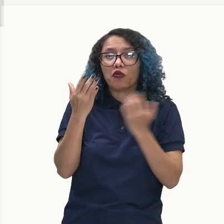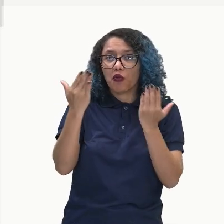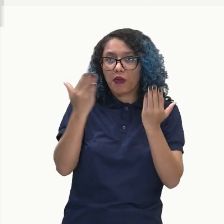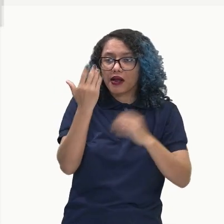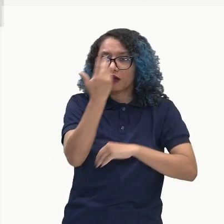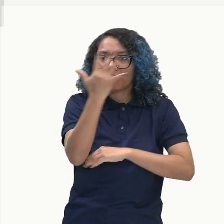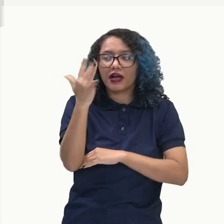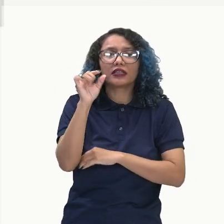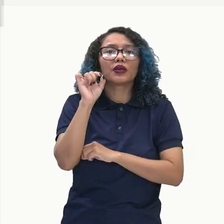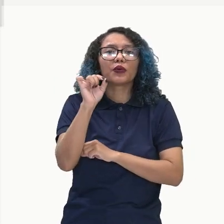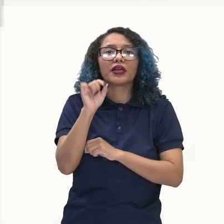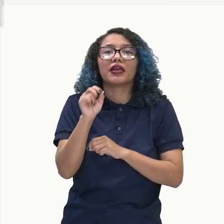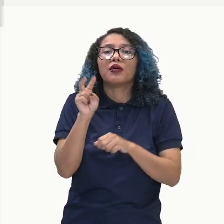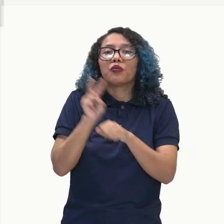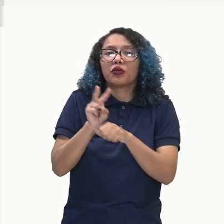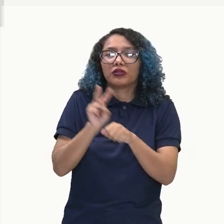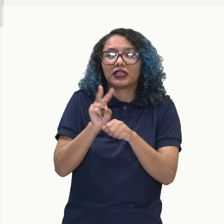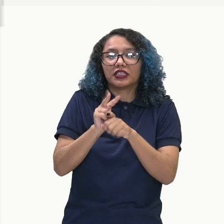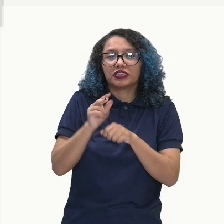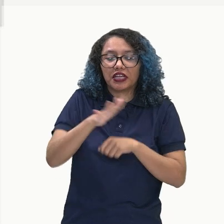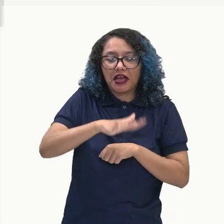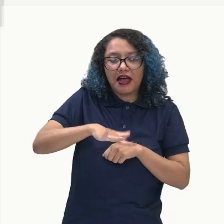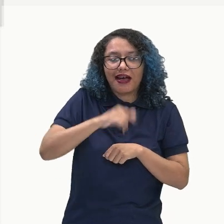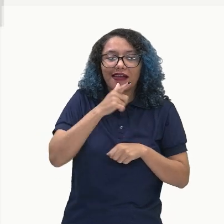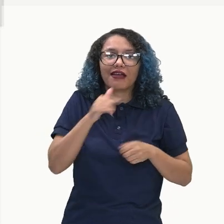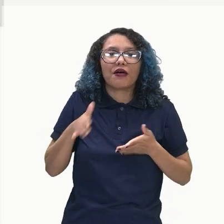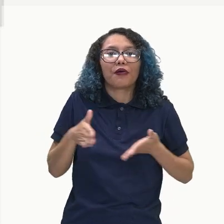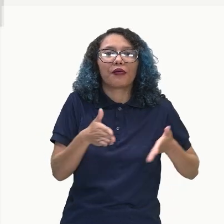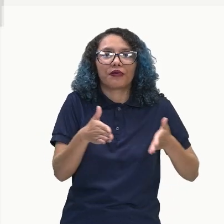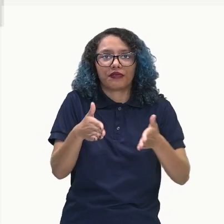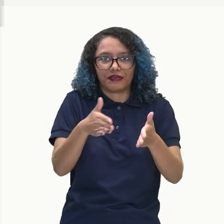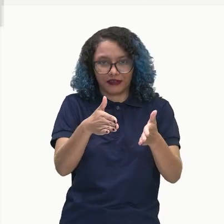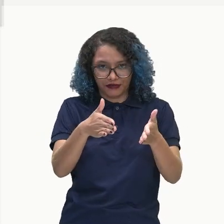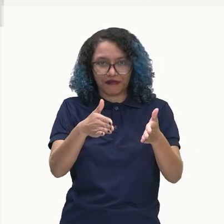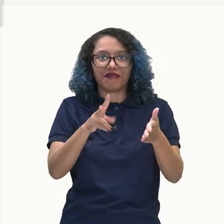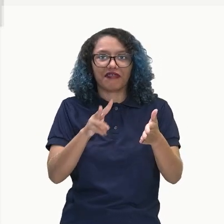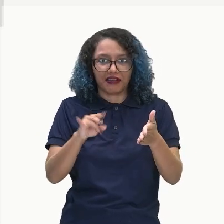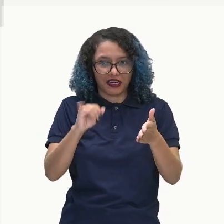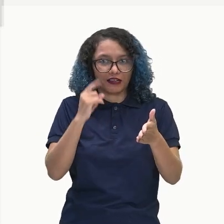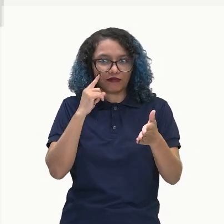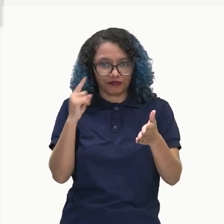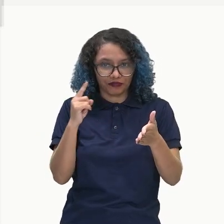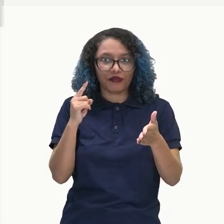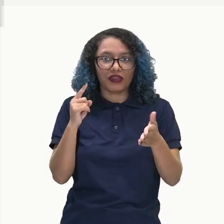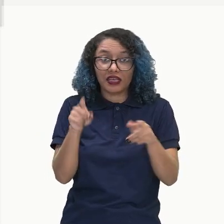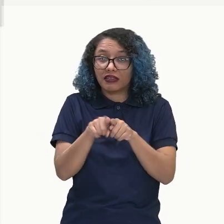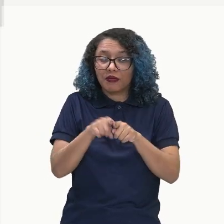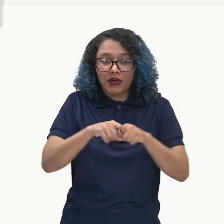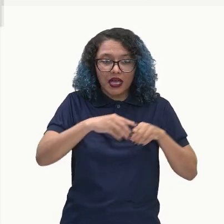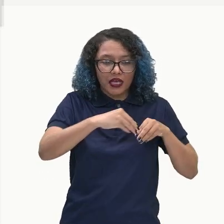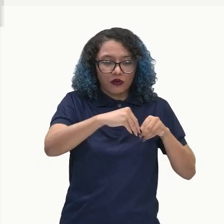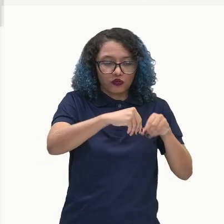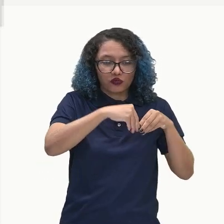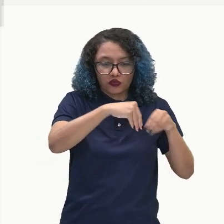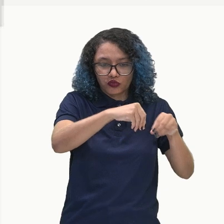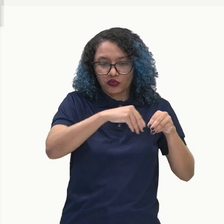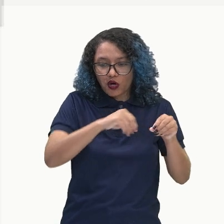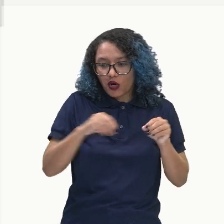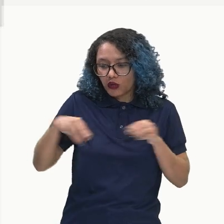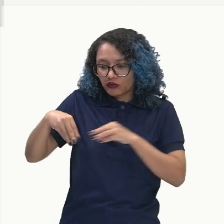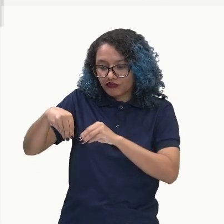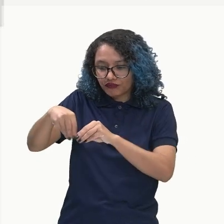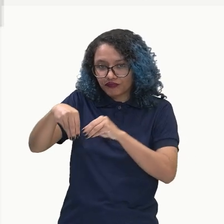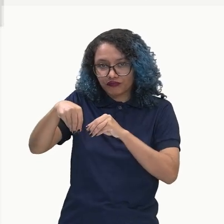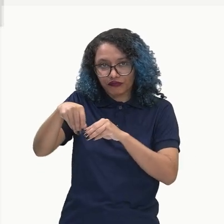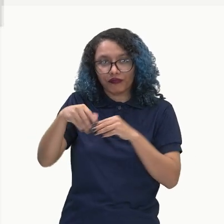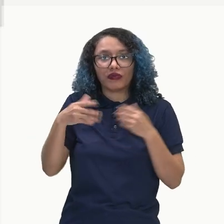ela vai proteger o leito desse rio, né? Vai proteger aqui o solo que está ao redor, tá? E o